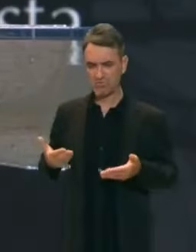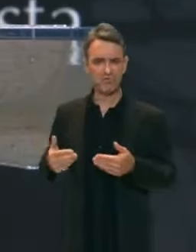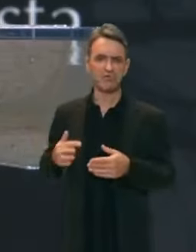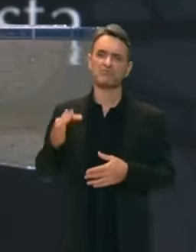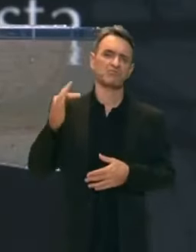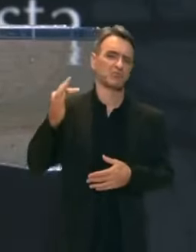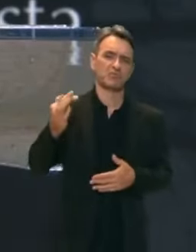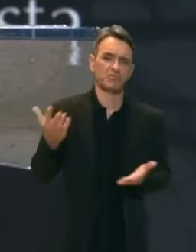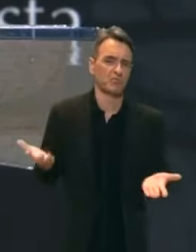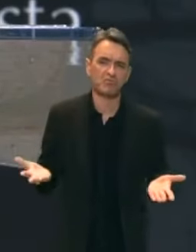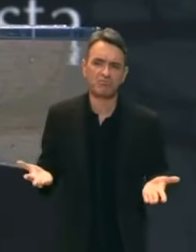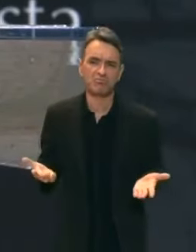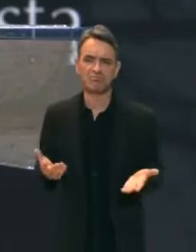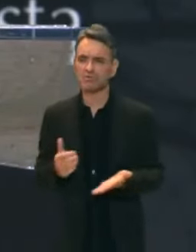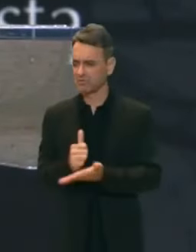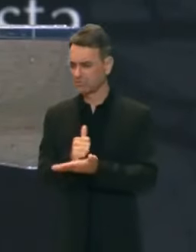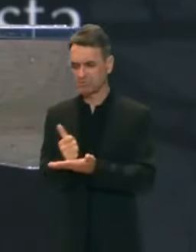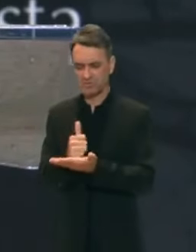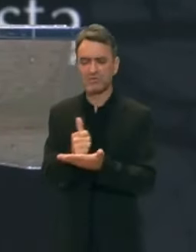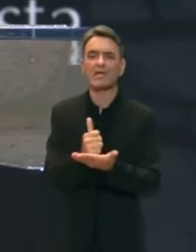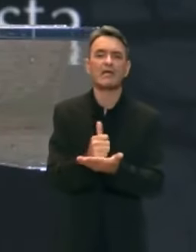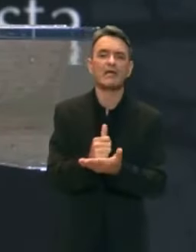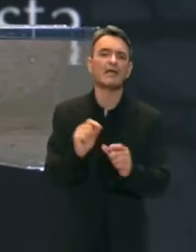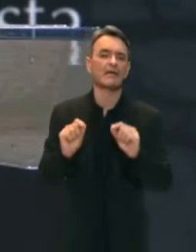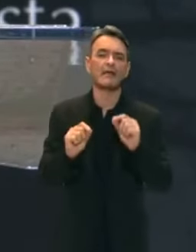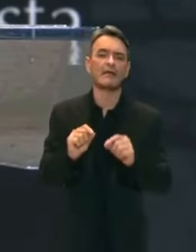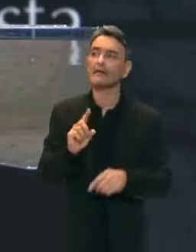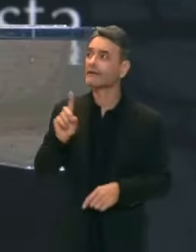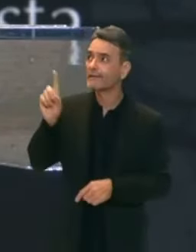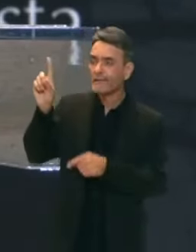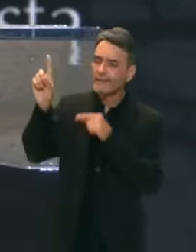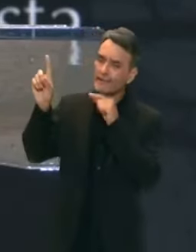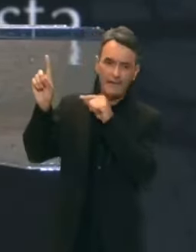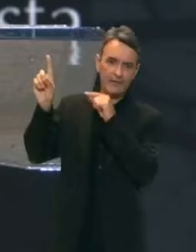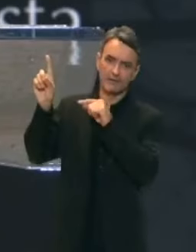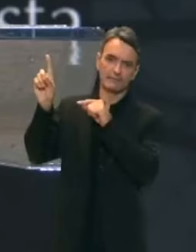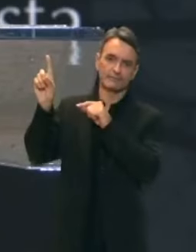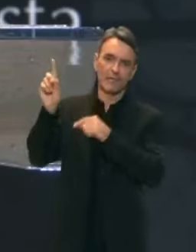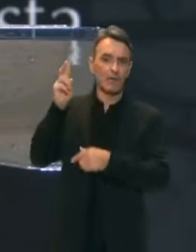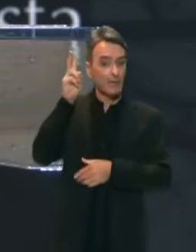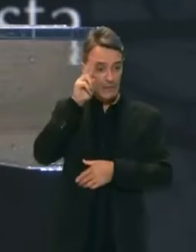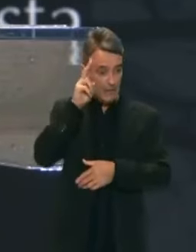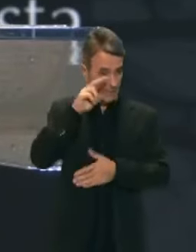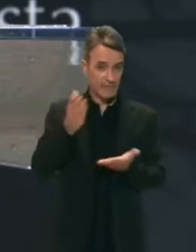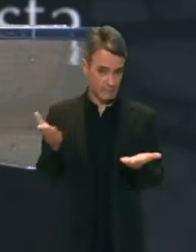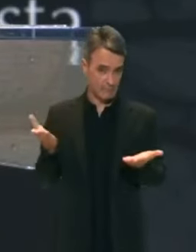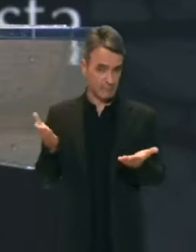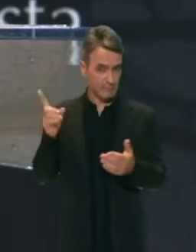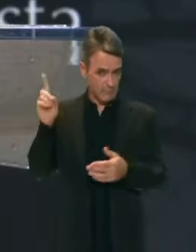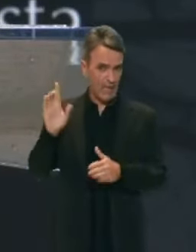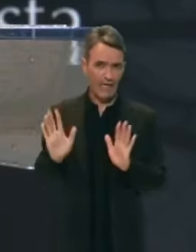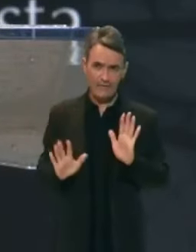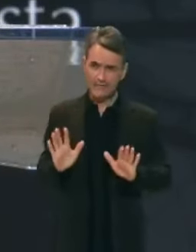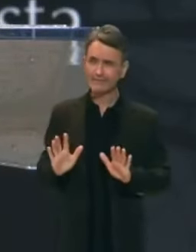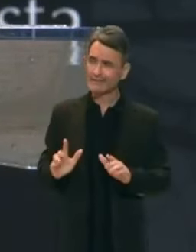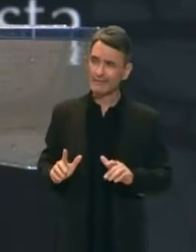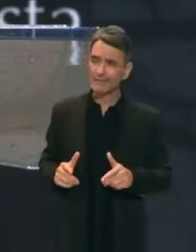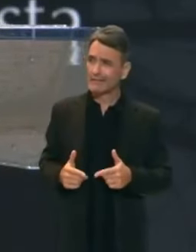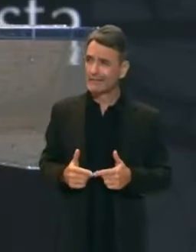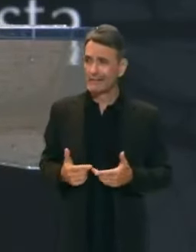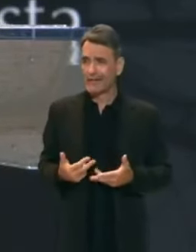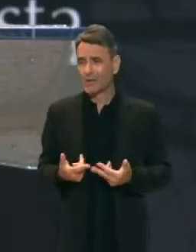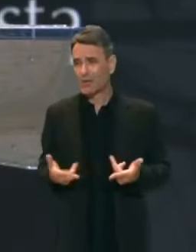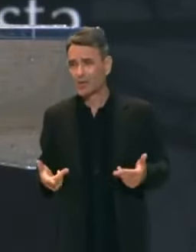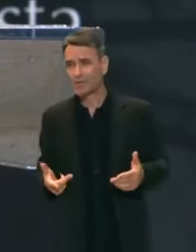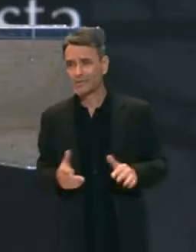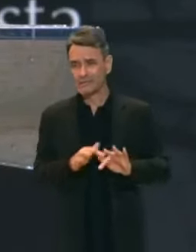eternidade, quem está no controle de todas as coisas é Ele. Lembre-se de Deus em meio às lutas do seu lar,